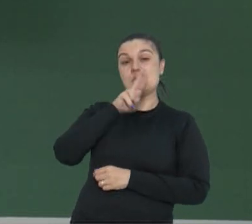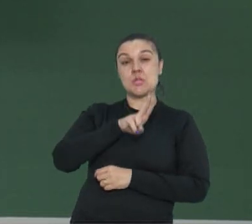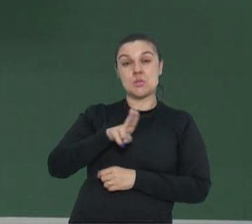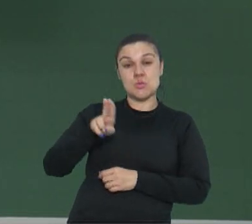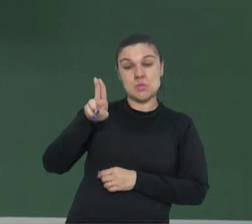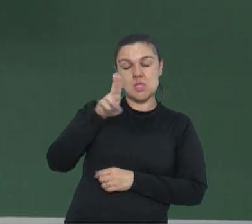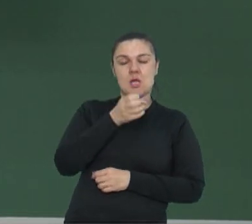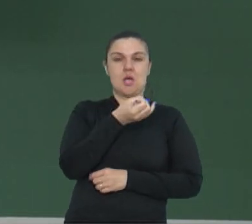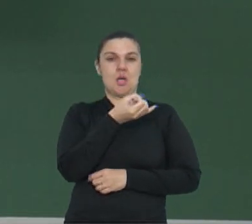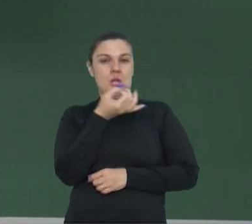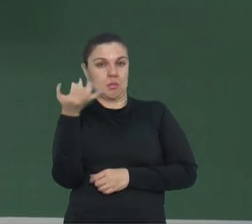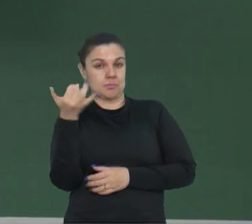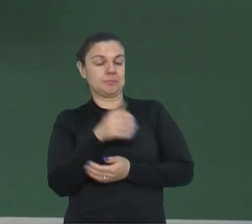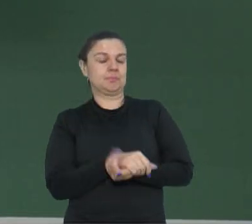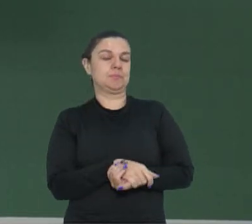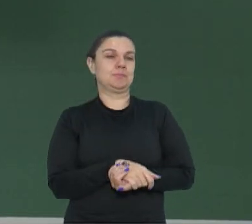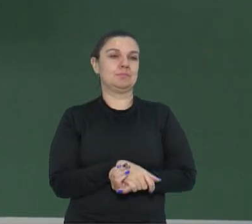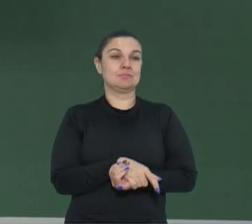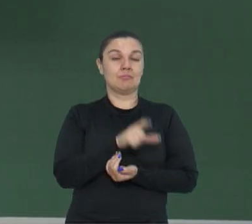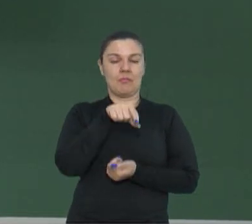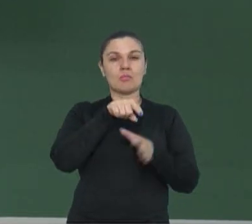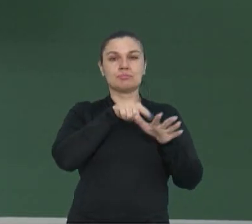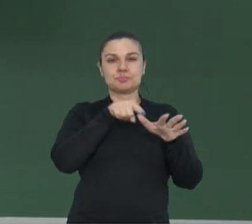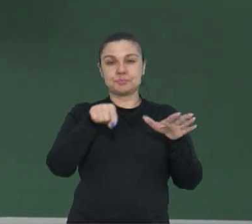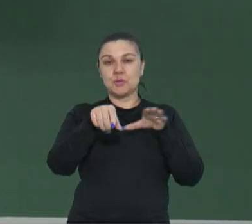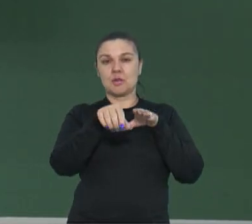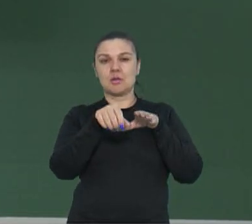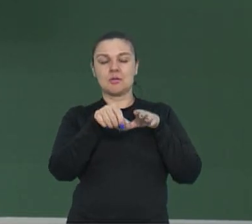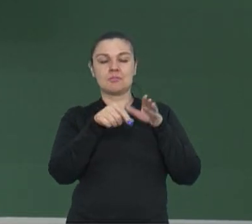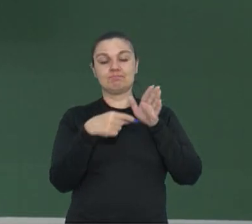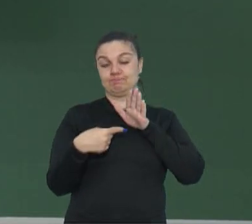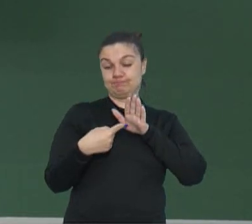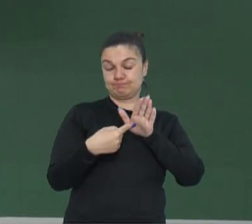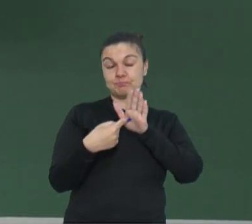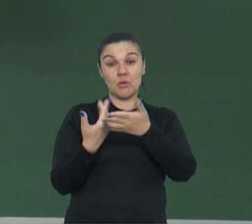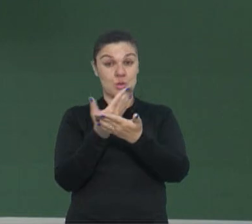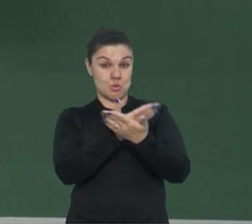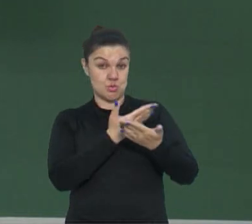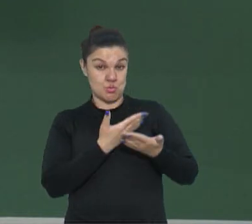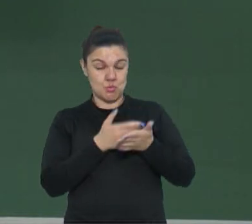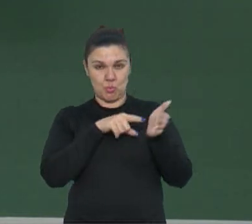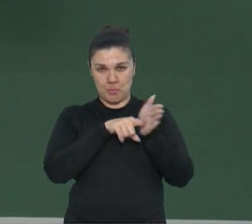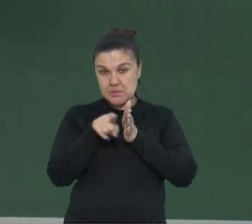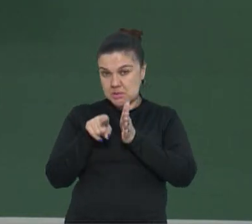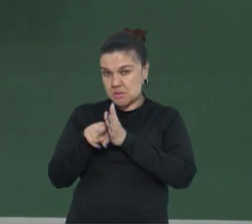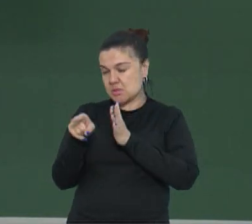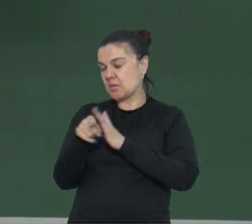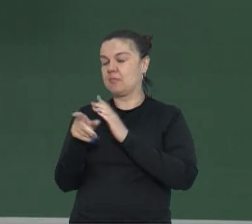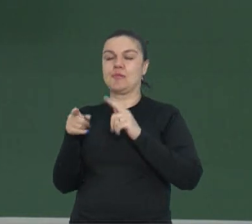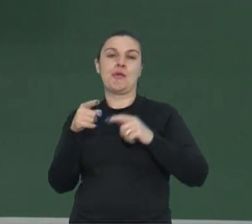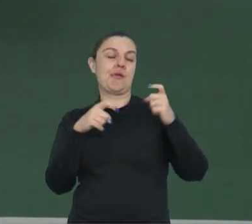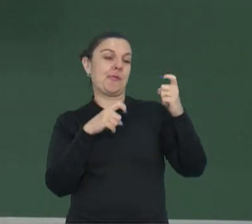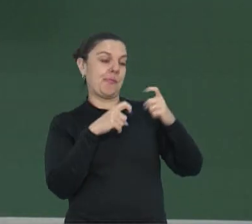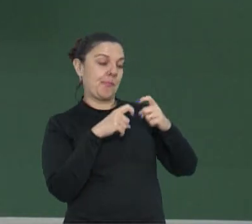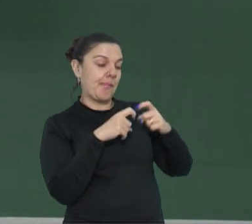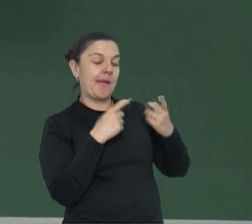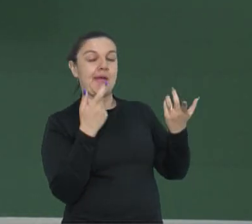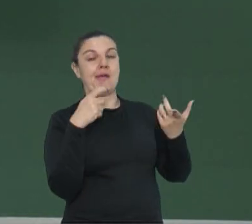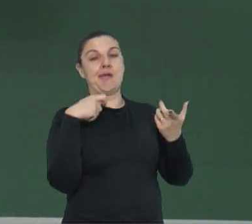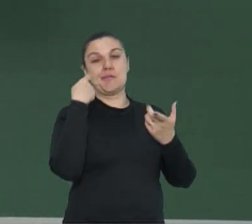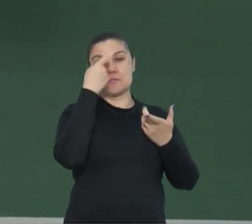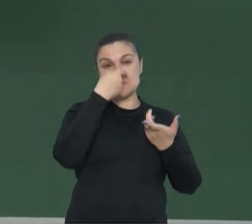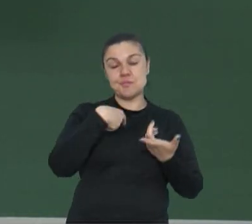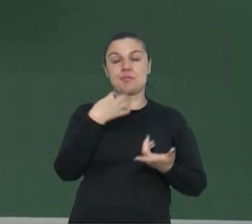dose. Existem várias formações diferentes para esses dentistas, existem médicos dentistas, existe